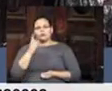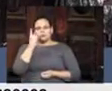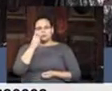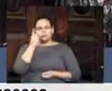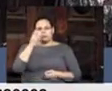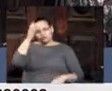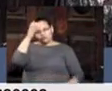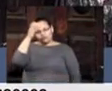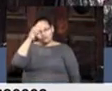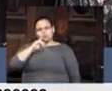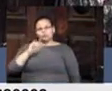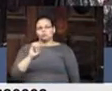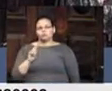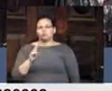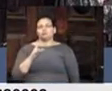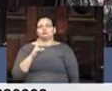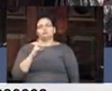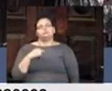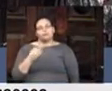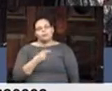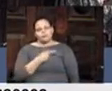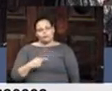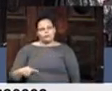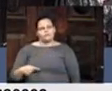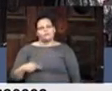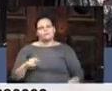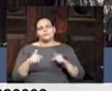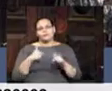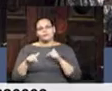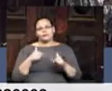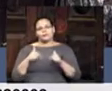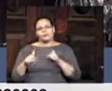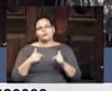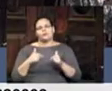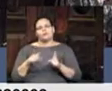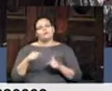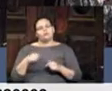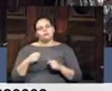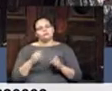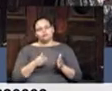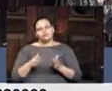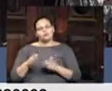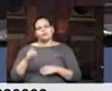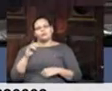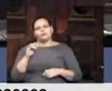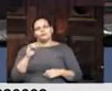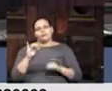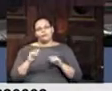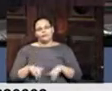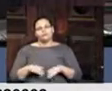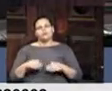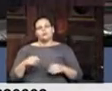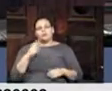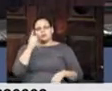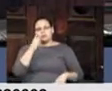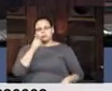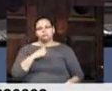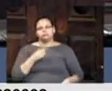deputada Tia Ju, que preside os trabalhos neste expediente final, deputados aqui